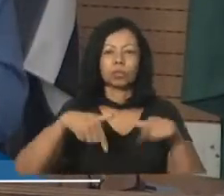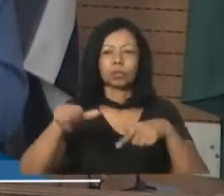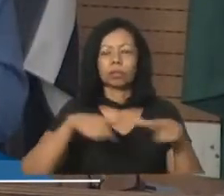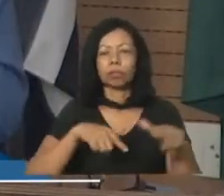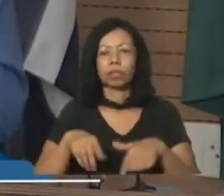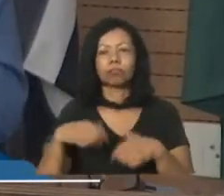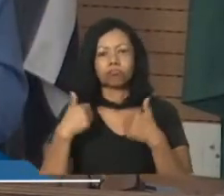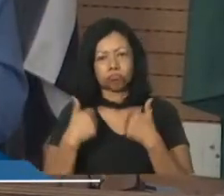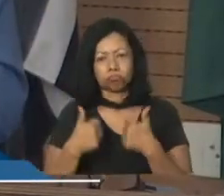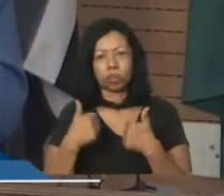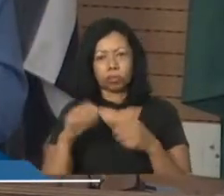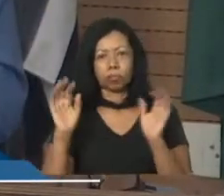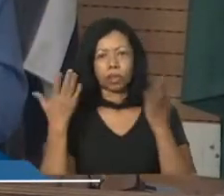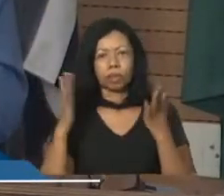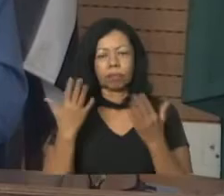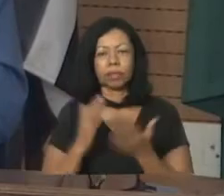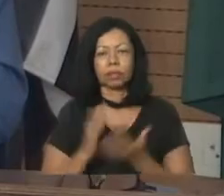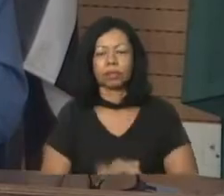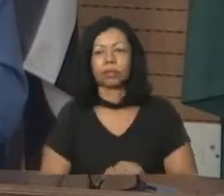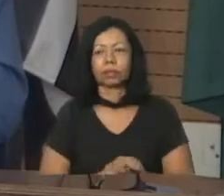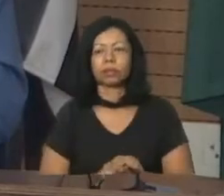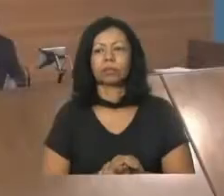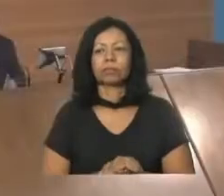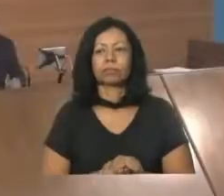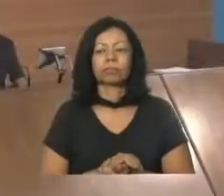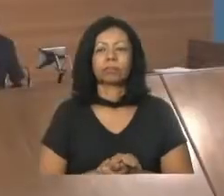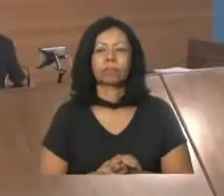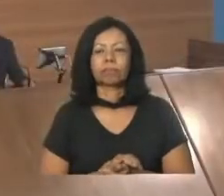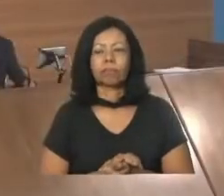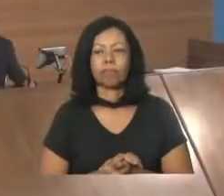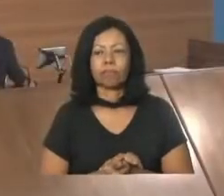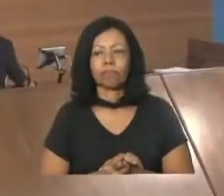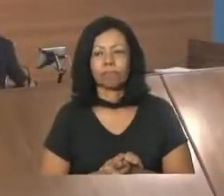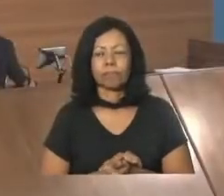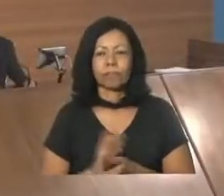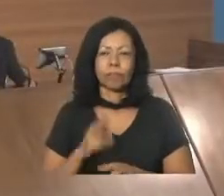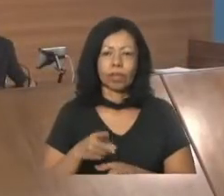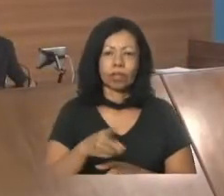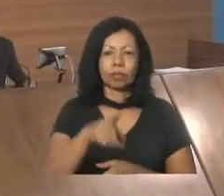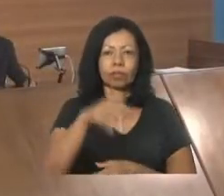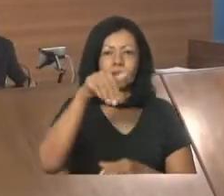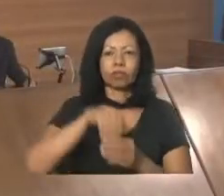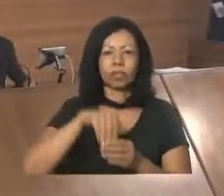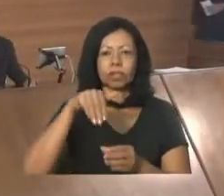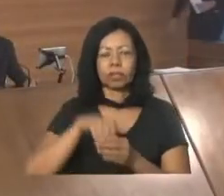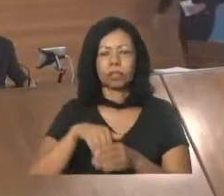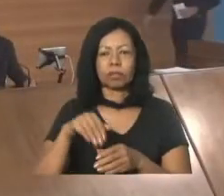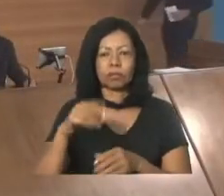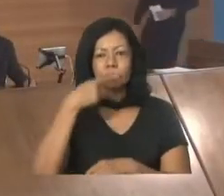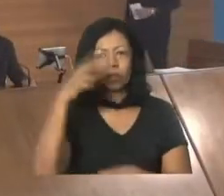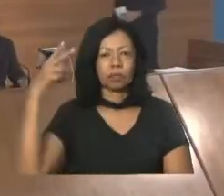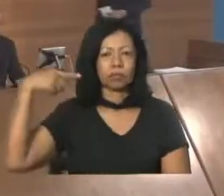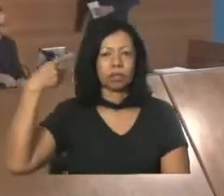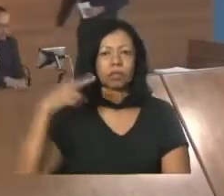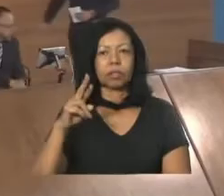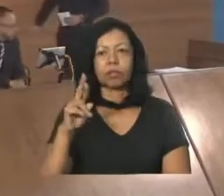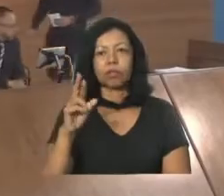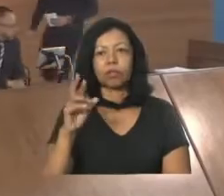trabalho tão positivo. Parabéns mais uma vez. Fiquem todos com Deus. Continua em votação, com a palavra, vereador Rodrigo